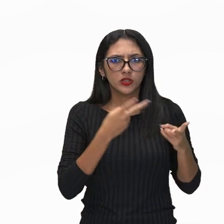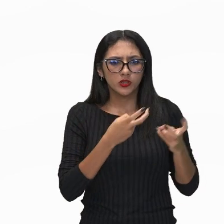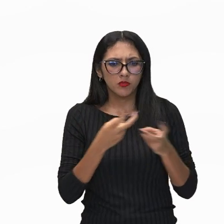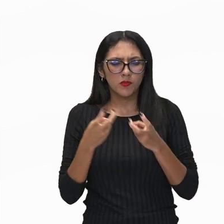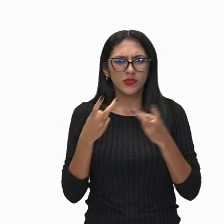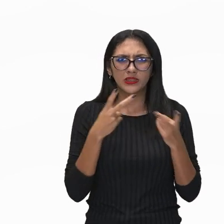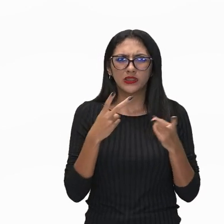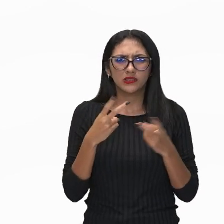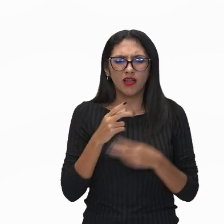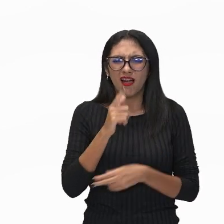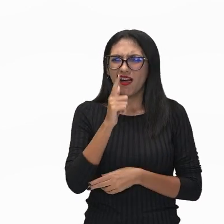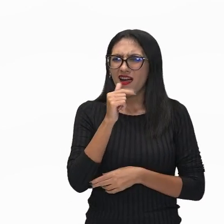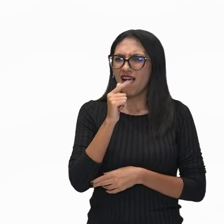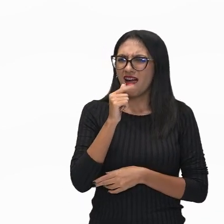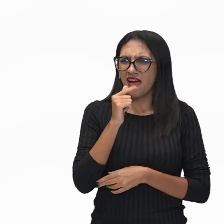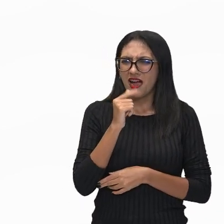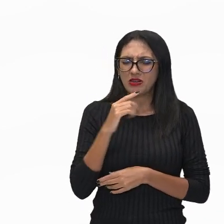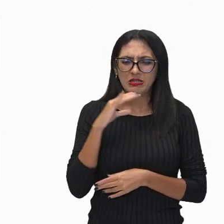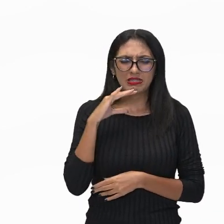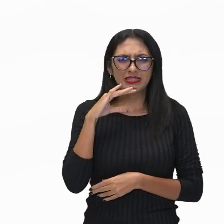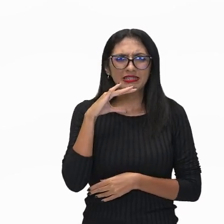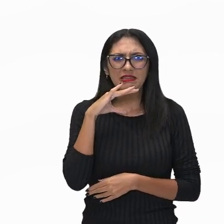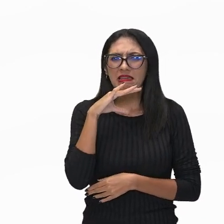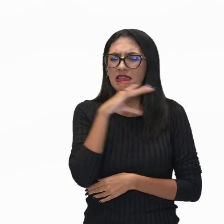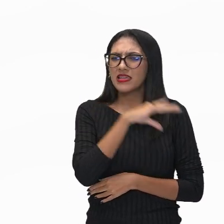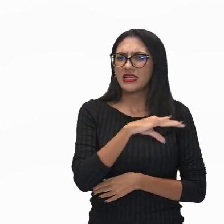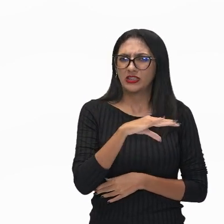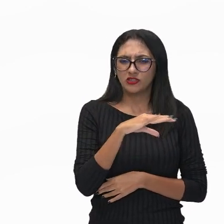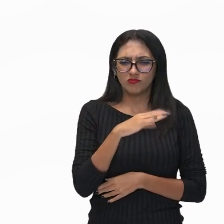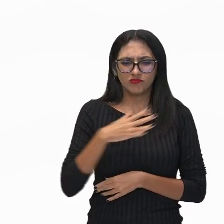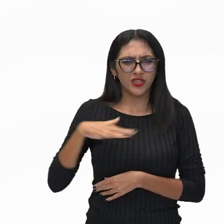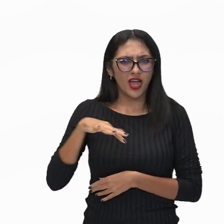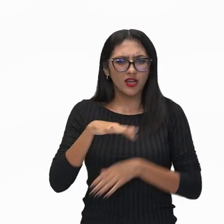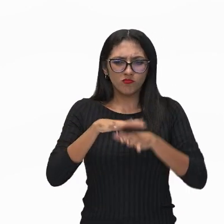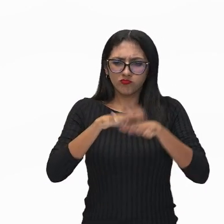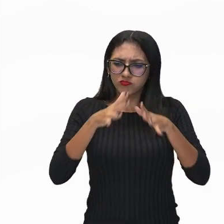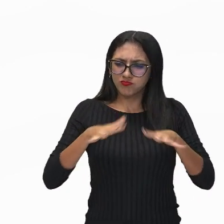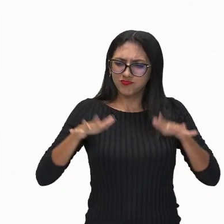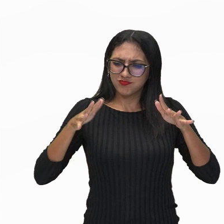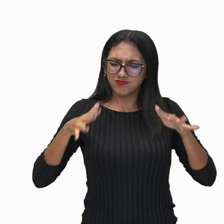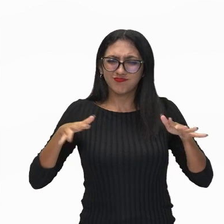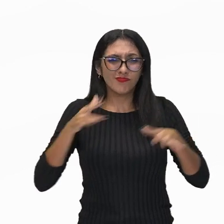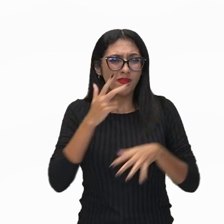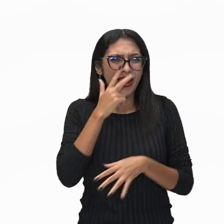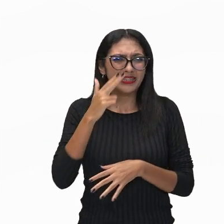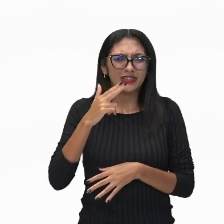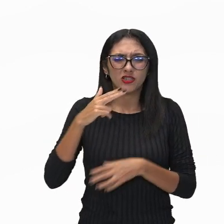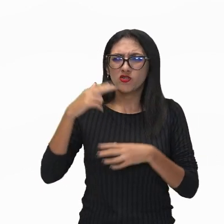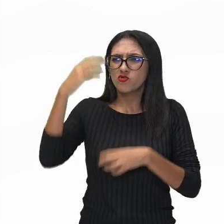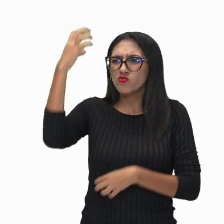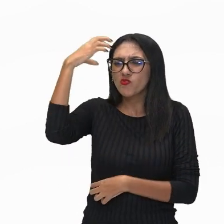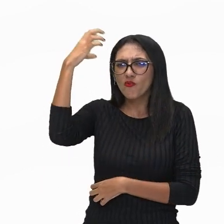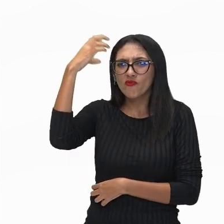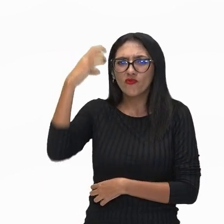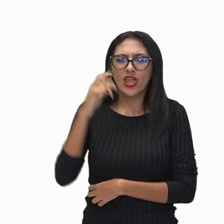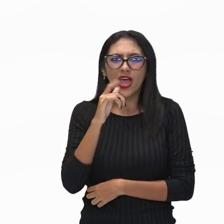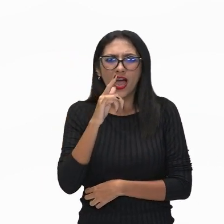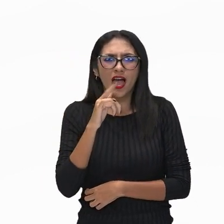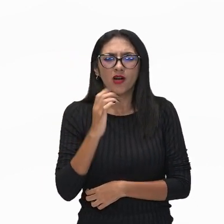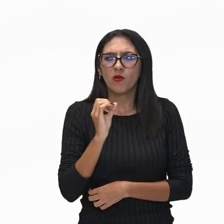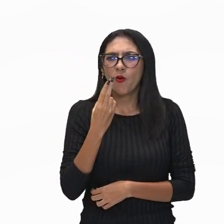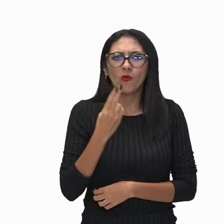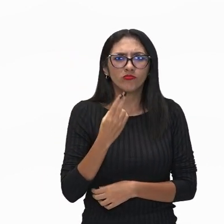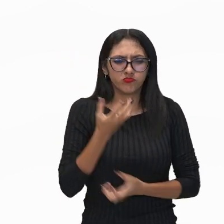muito quente perto da superfície. Parecia água de chuveiro, ou que tinha sido fervida